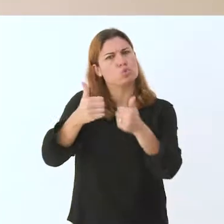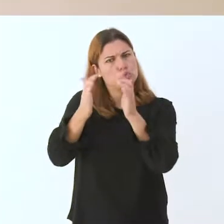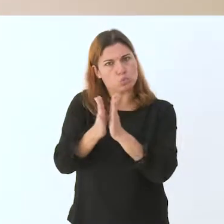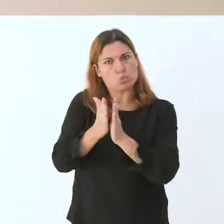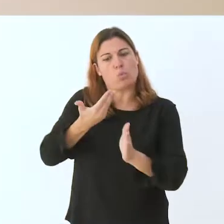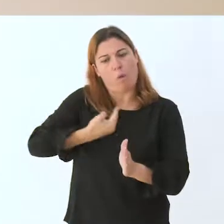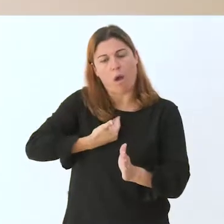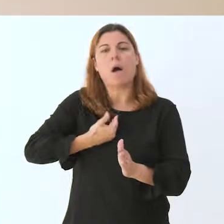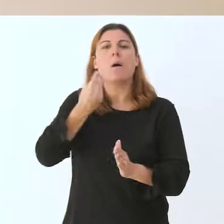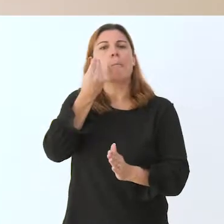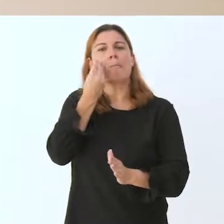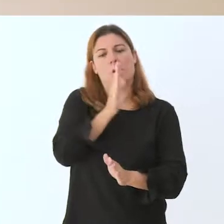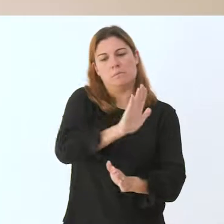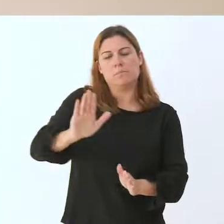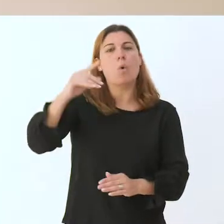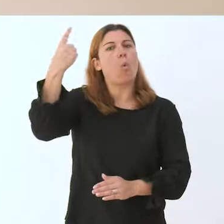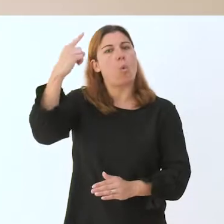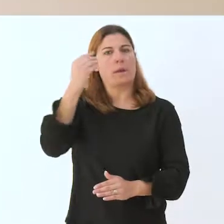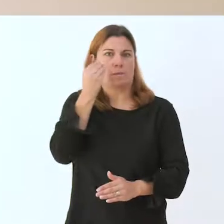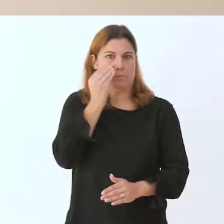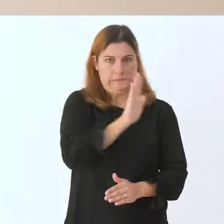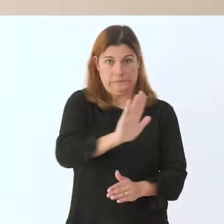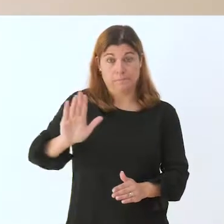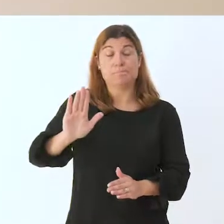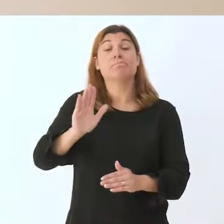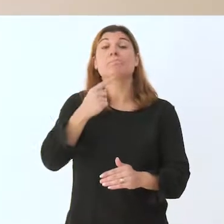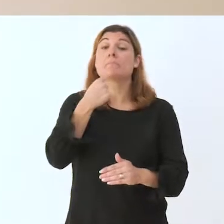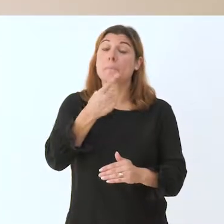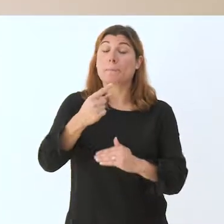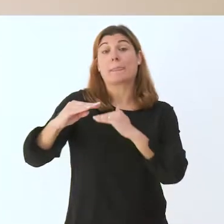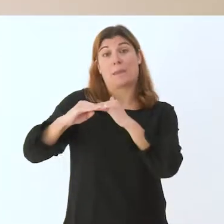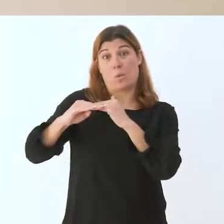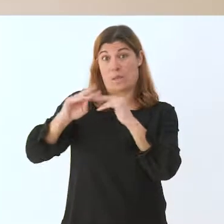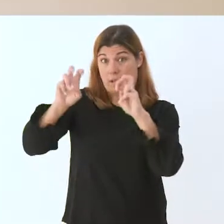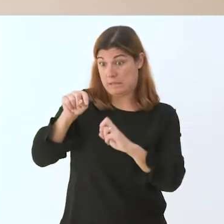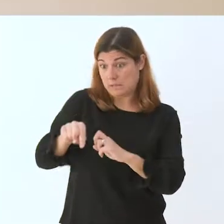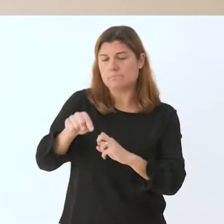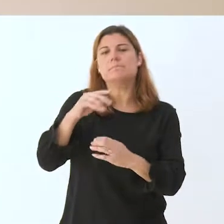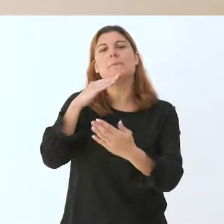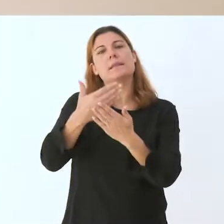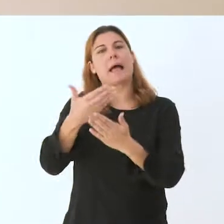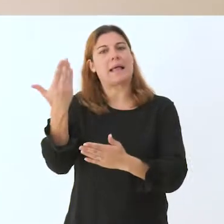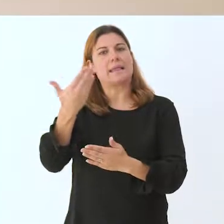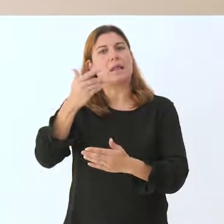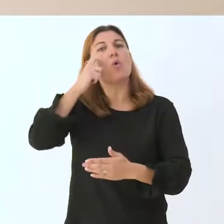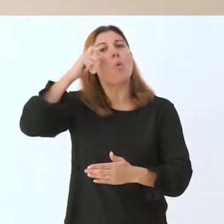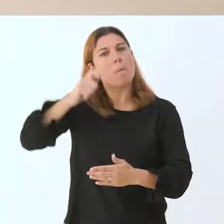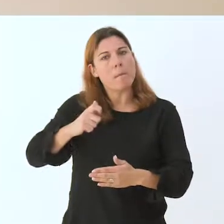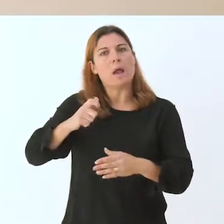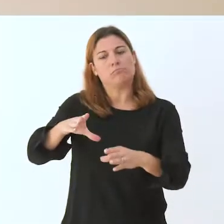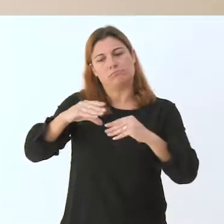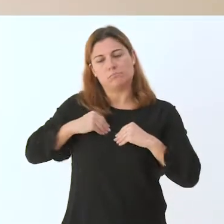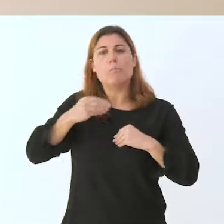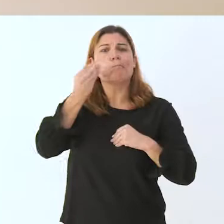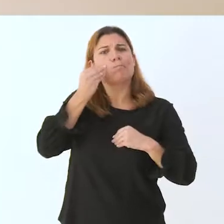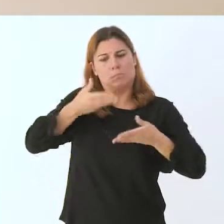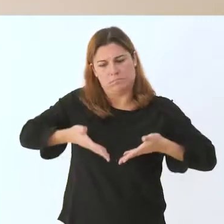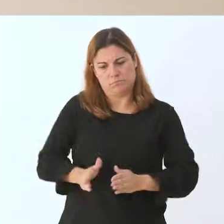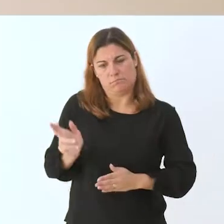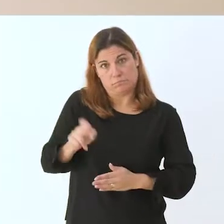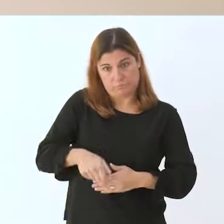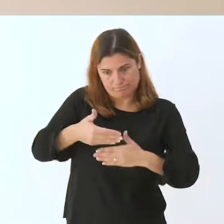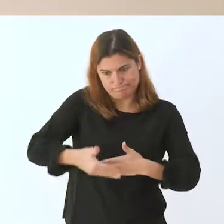indivíduo em ser como é, um ser único. Quando se fala em igualdade, assume-se um direito humano herdado à